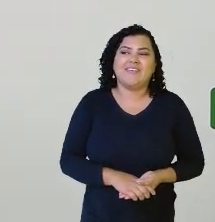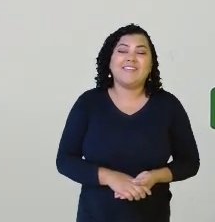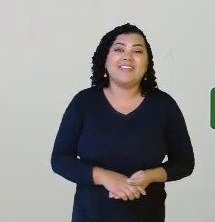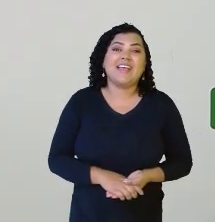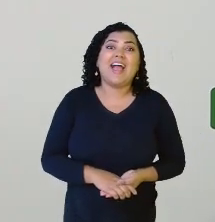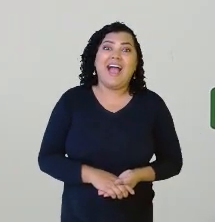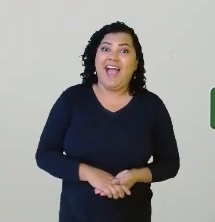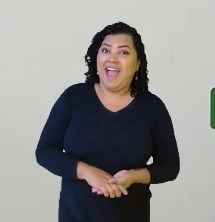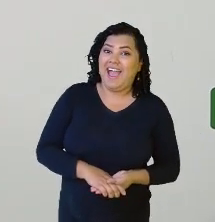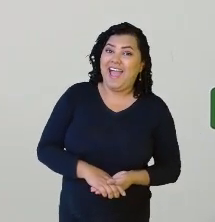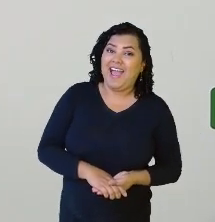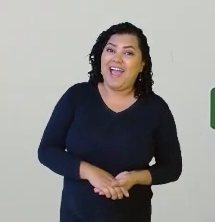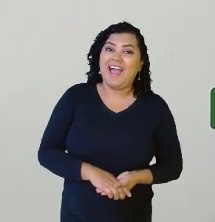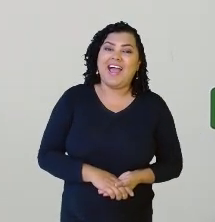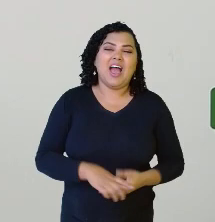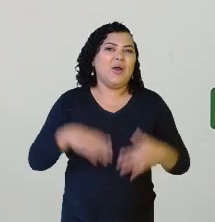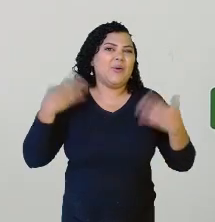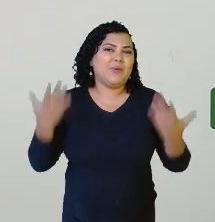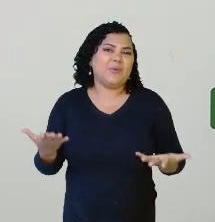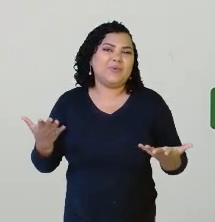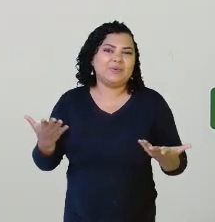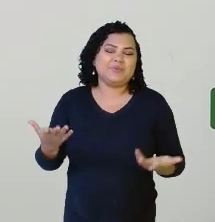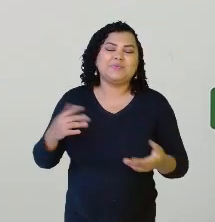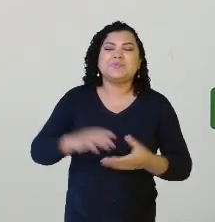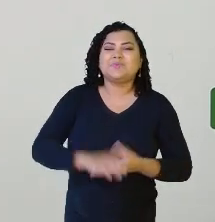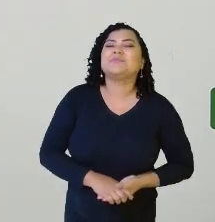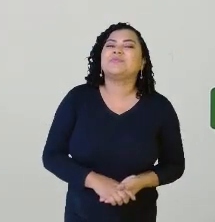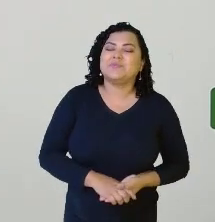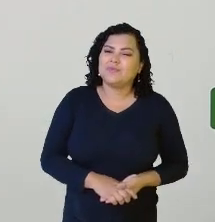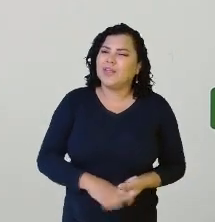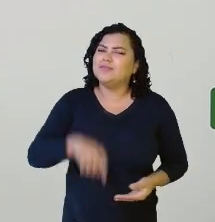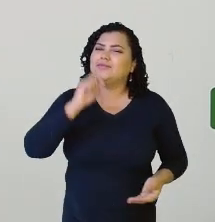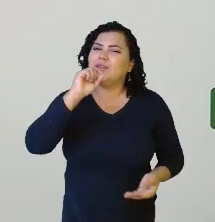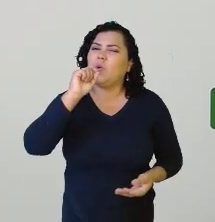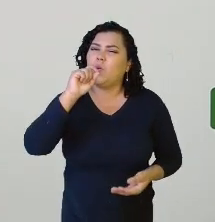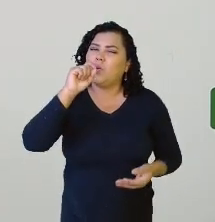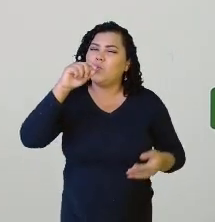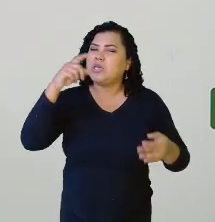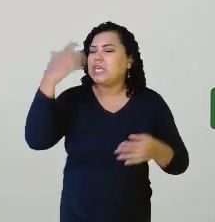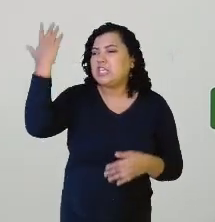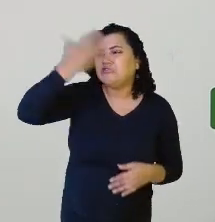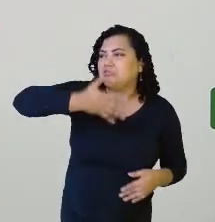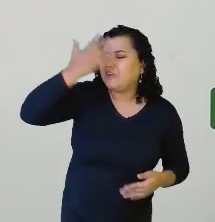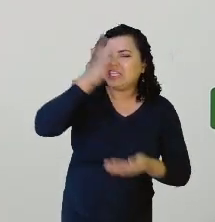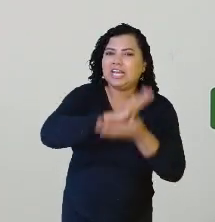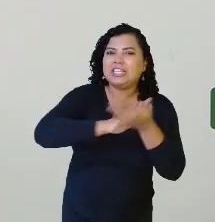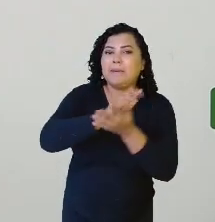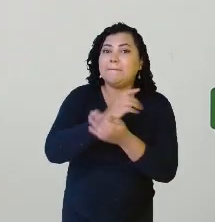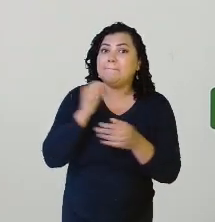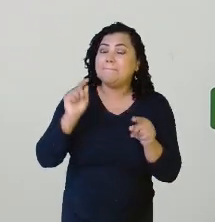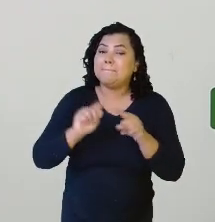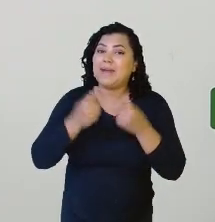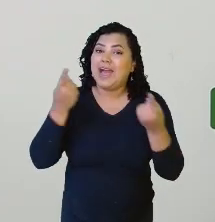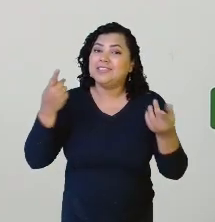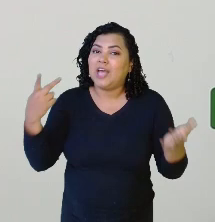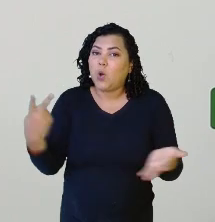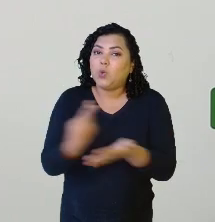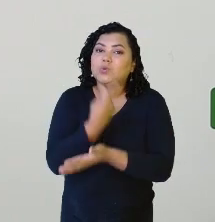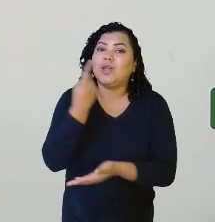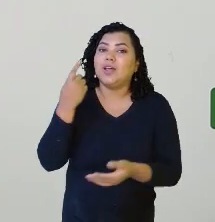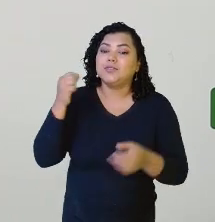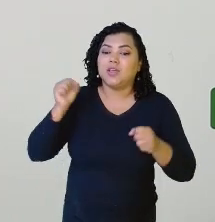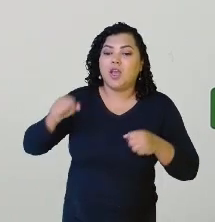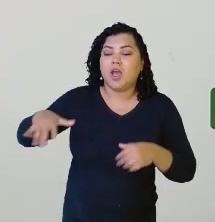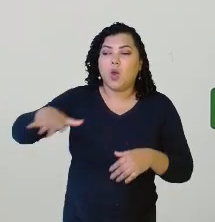Não tá indo. Agora, olha aí. Então, o que é? Que é invisível, mas quando aparece ocupa todos os